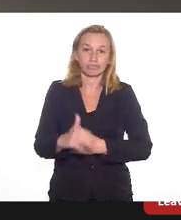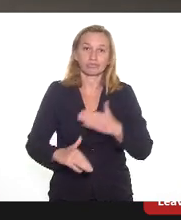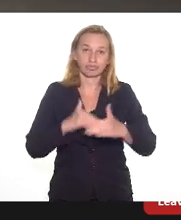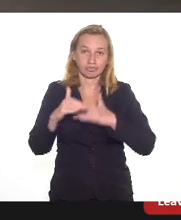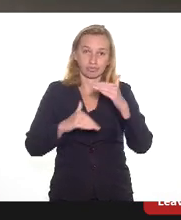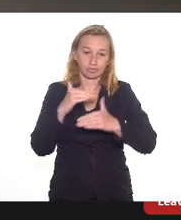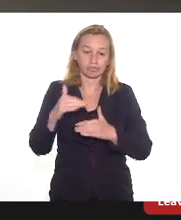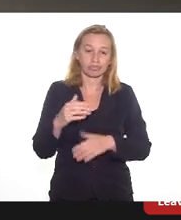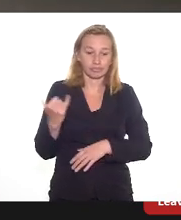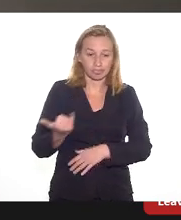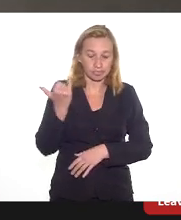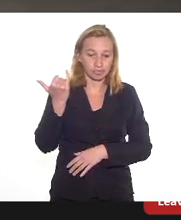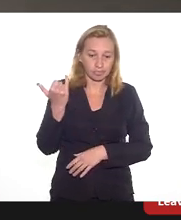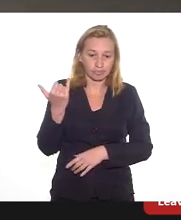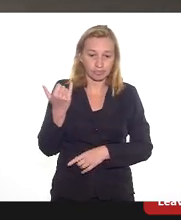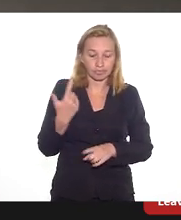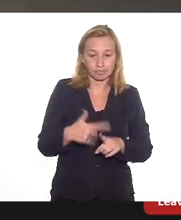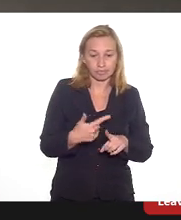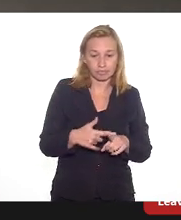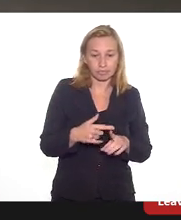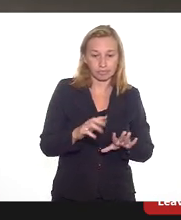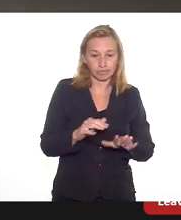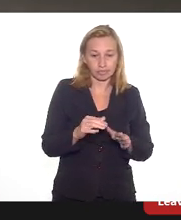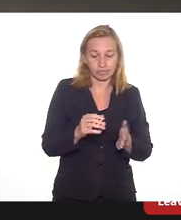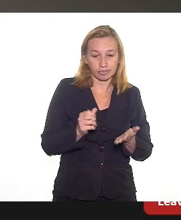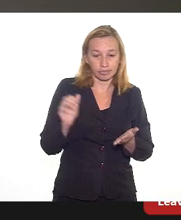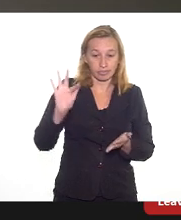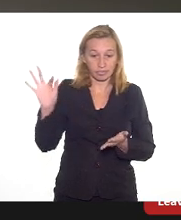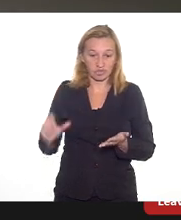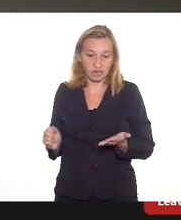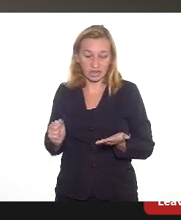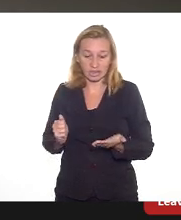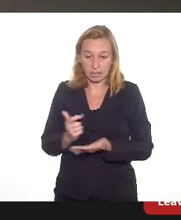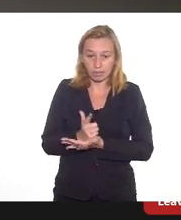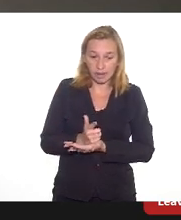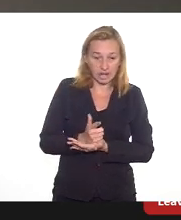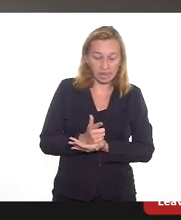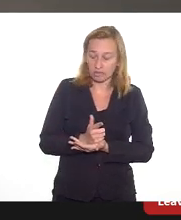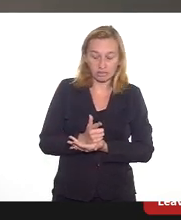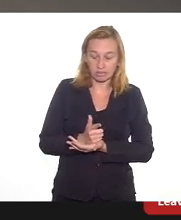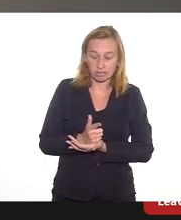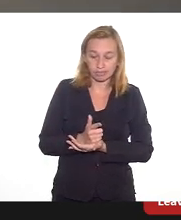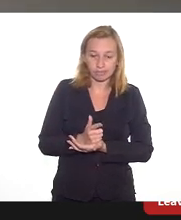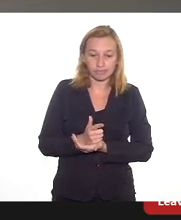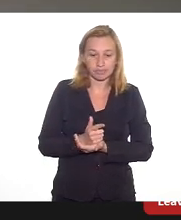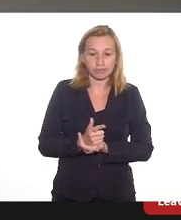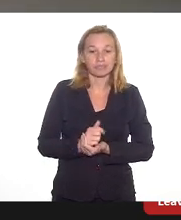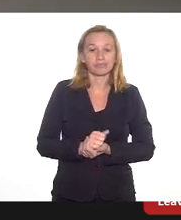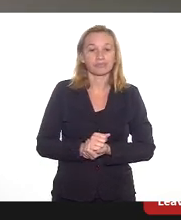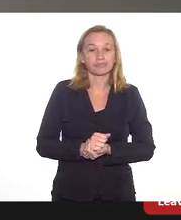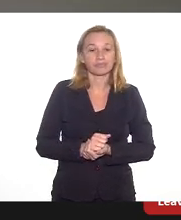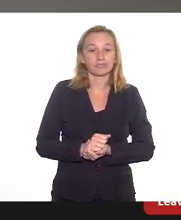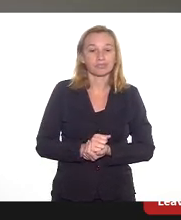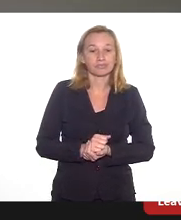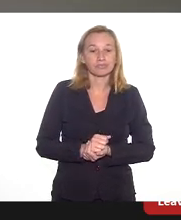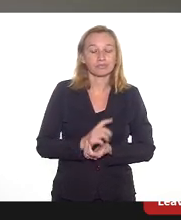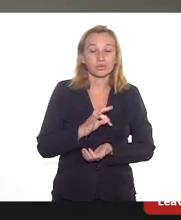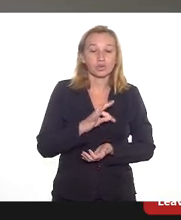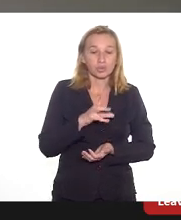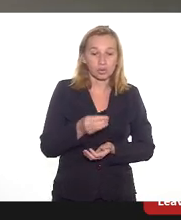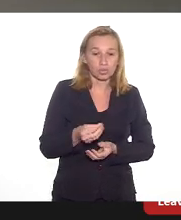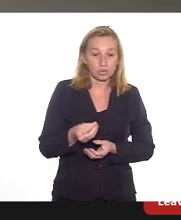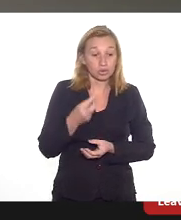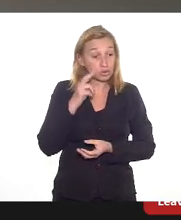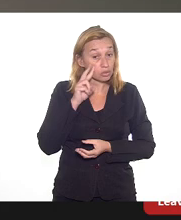porque a gente... Seria muito como a Fazenda paga o que chega para pagar. Não, não é assim. Entendeu? Todo mundo está